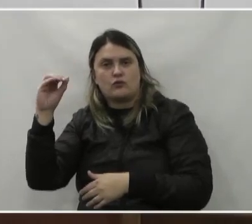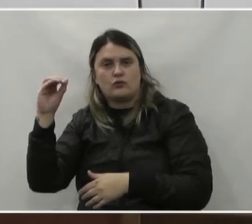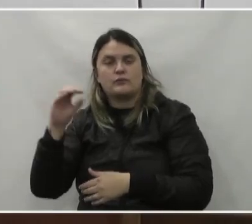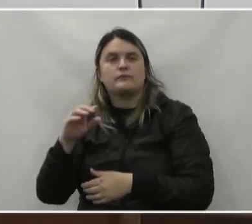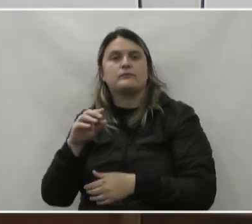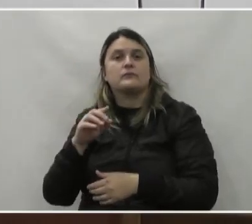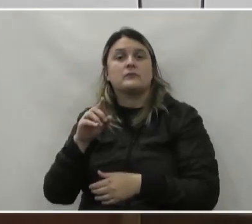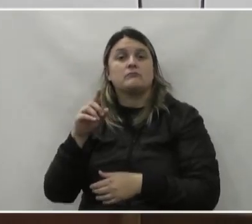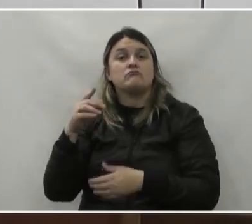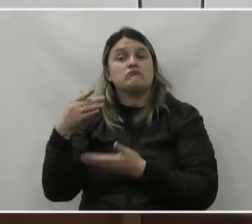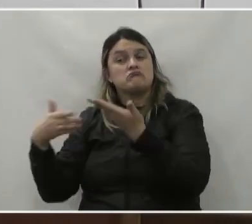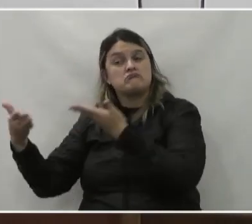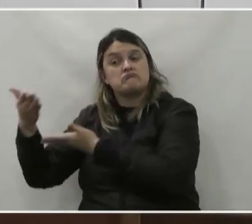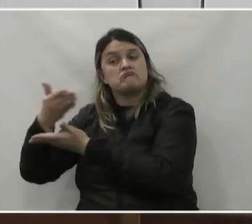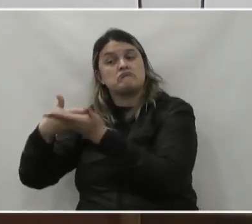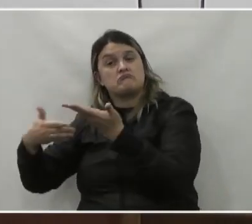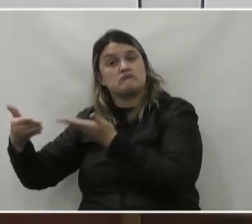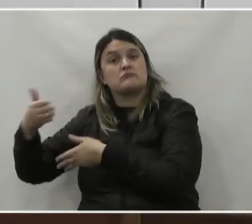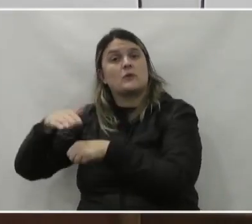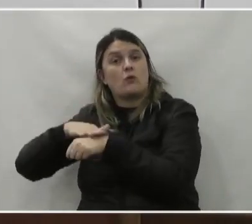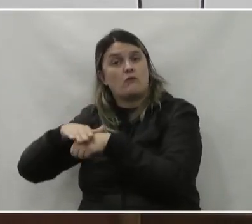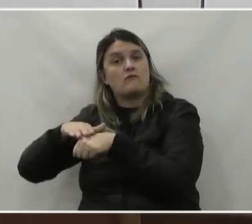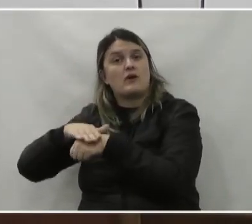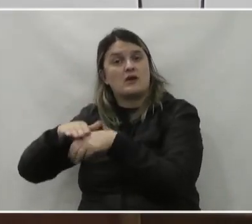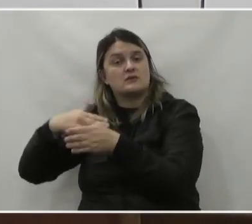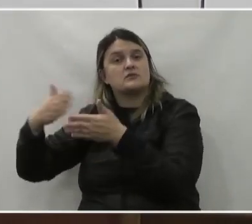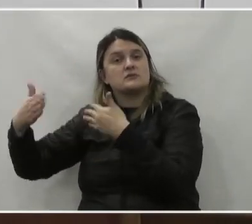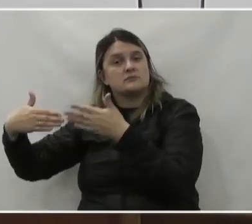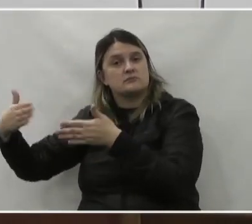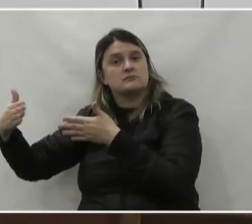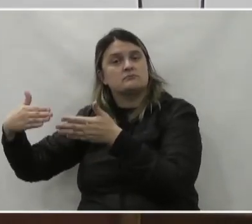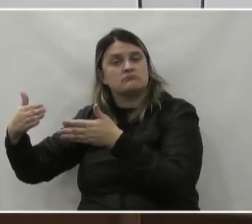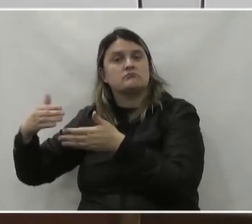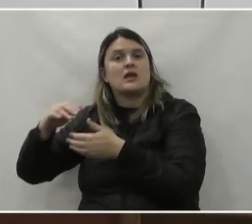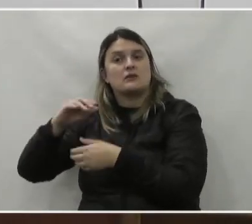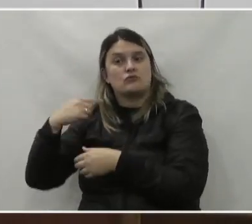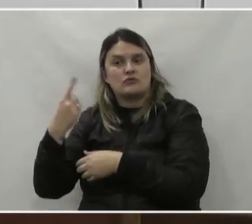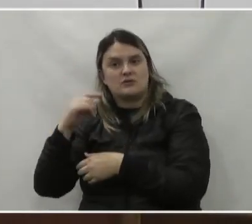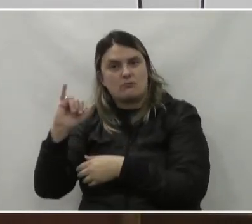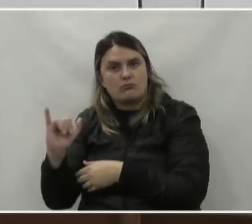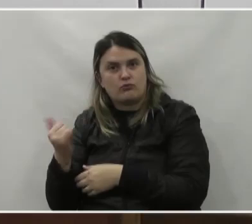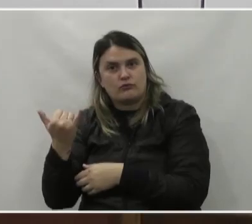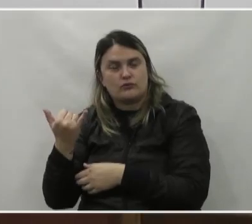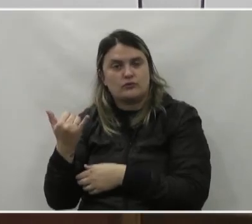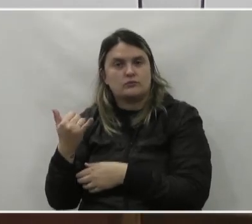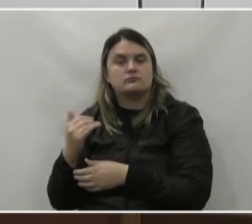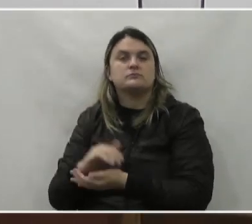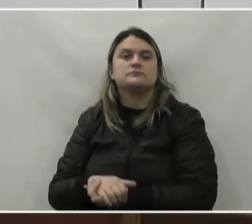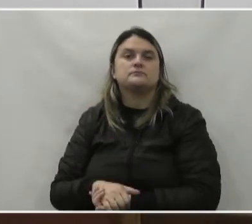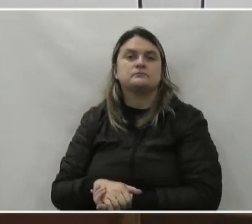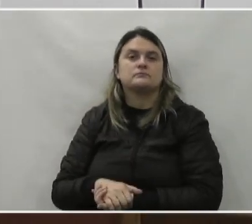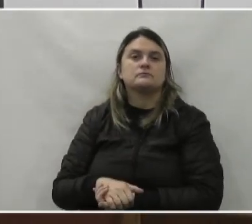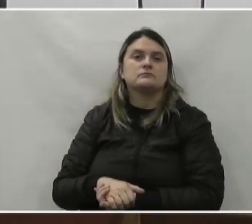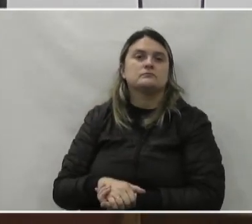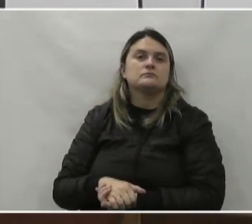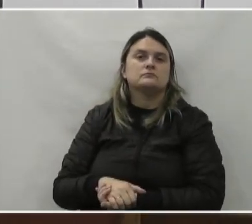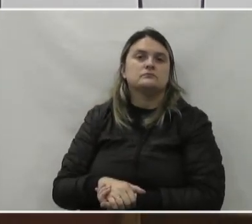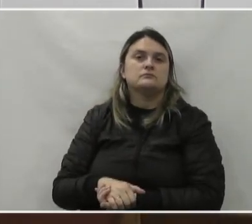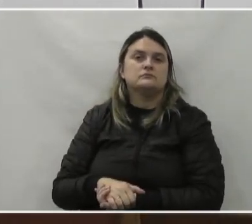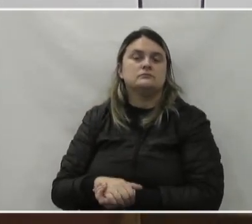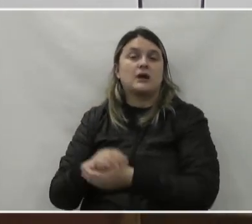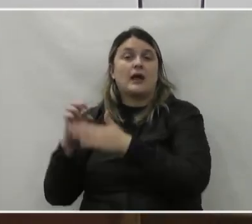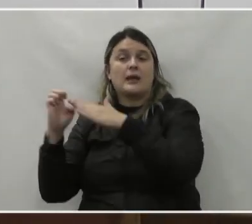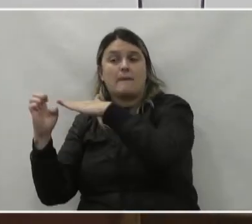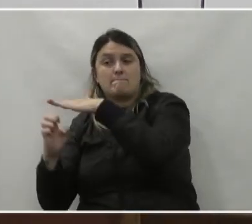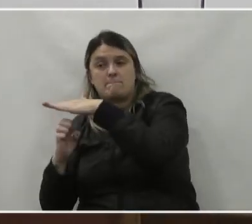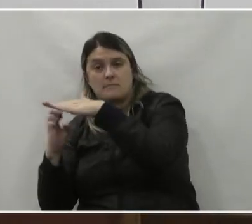e é o que gerou todo esse diálogo, toda essa discussão, que foi muito proveitosa, e que infelizmente essa